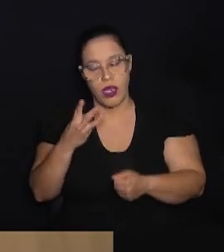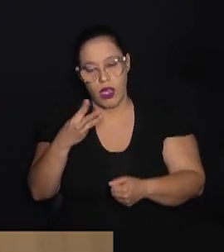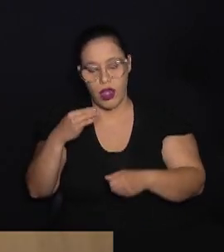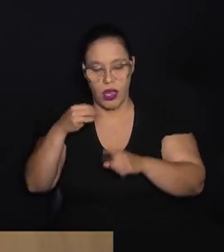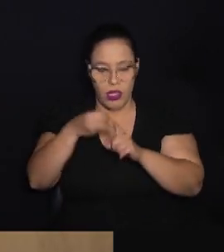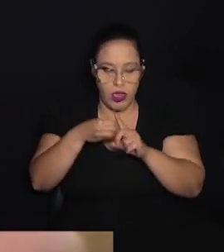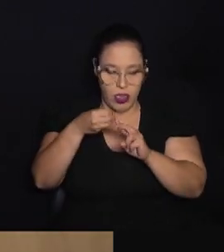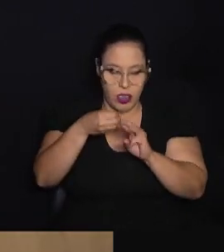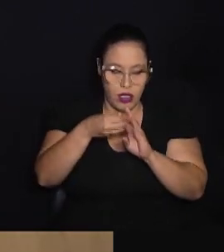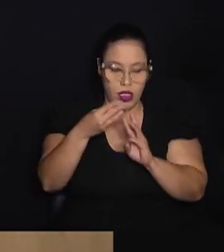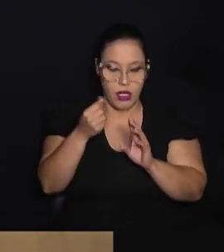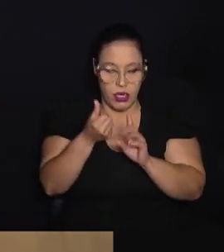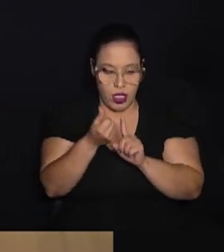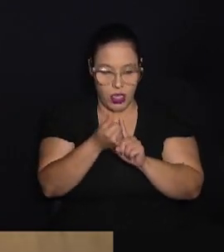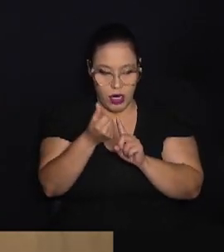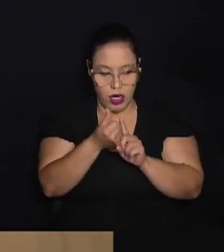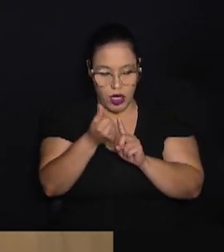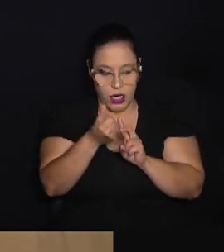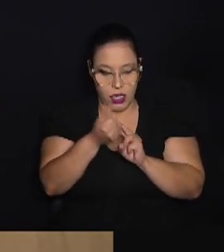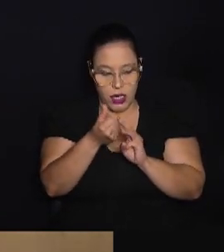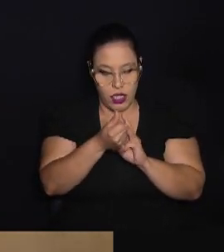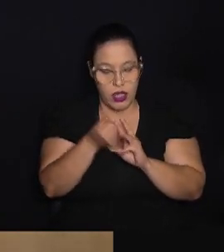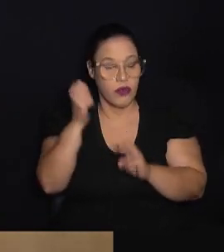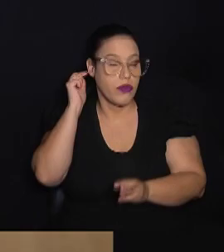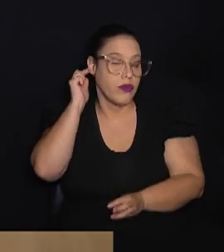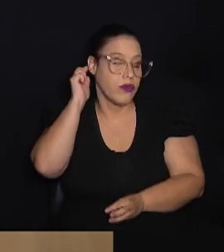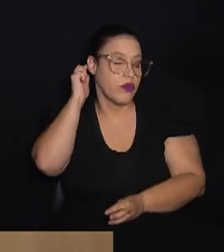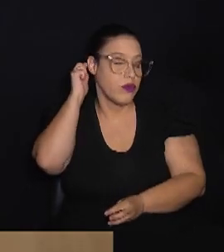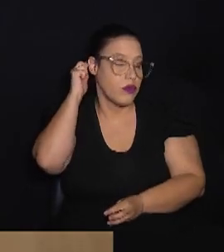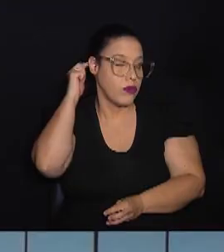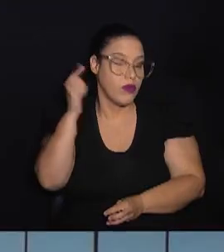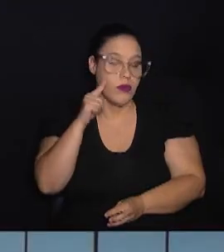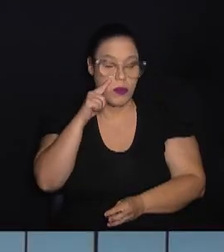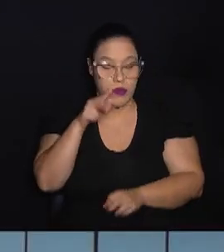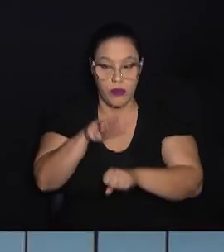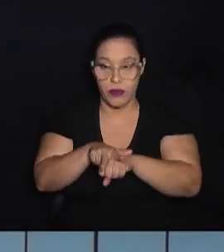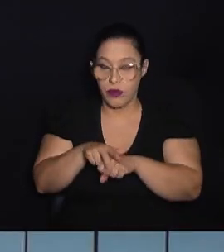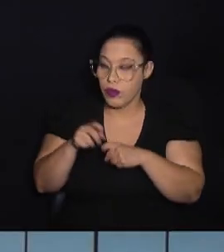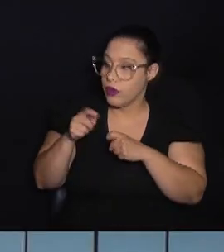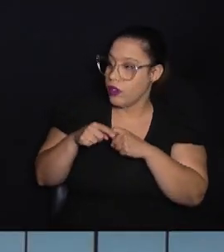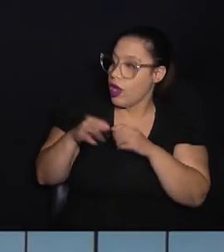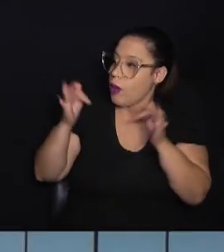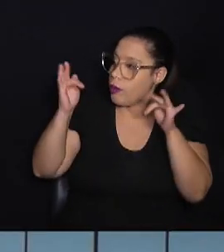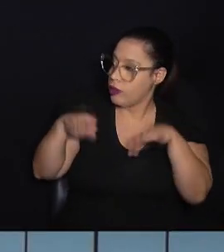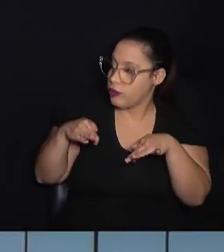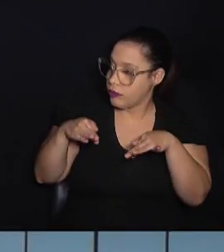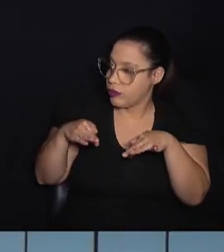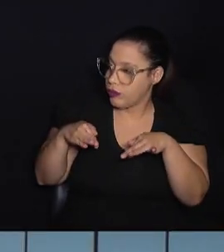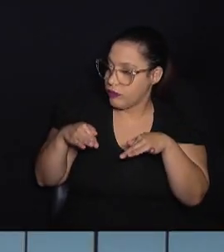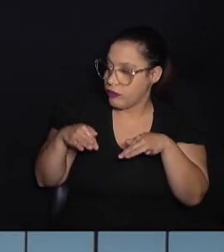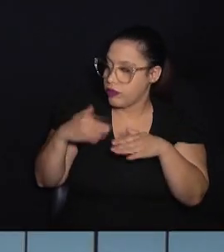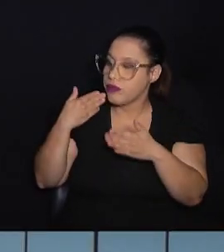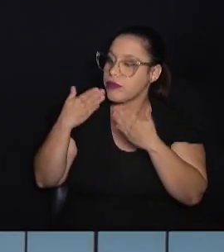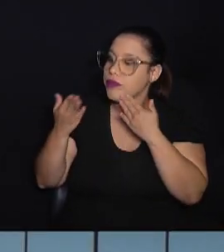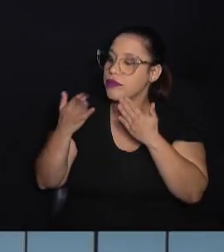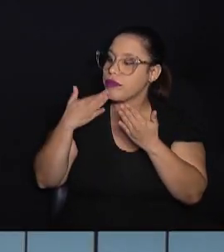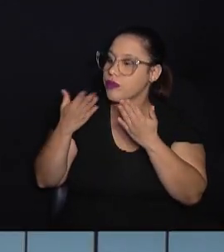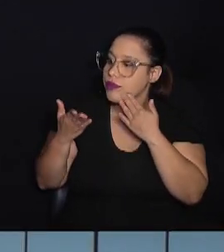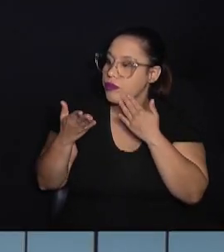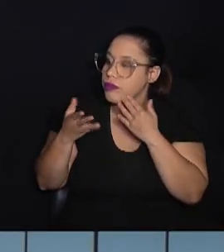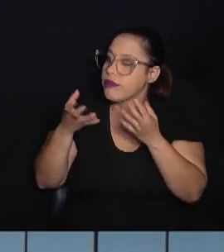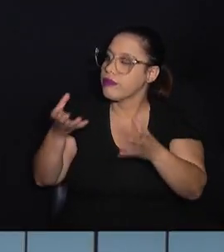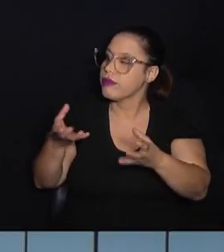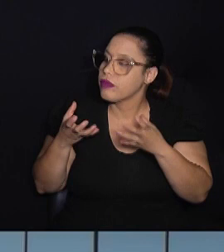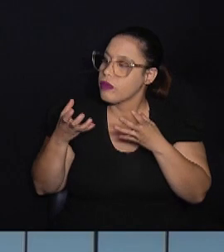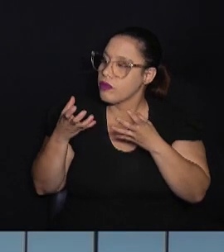cada 6 meses, aí vai depender também do risco da paciente. Doutora, para a gente encerrar aqui, né, nosso bate-papo, eu gostaria que